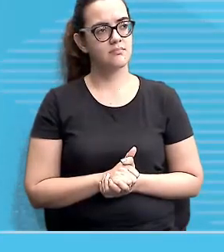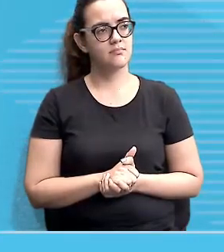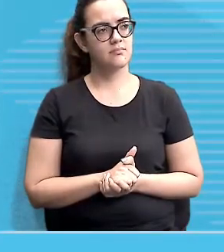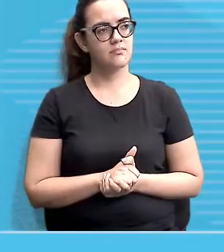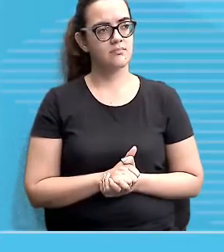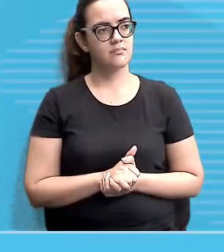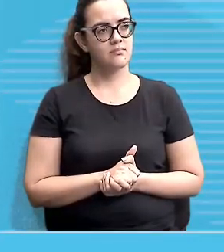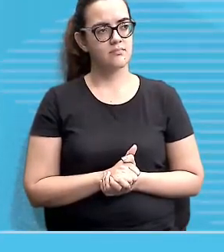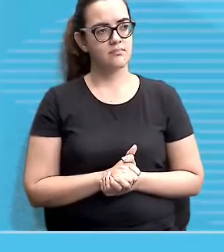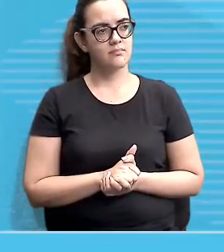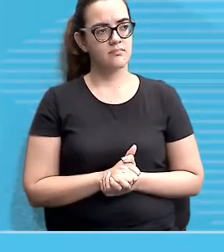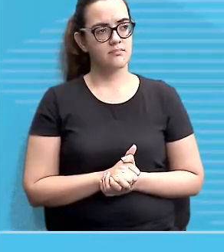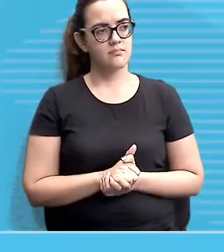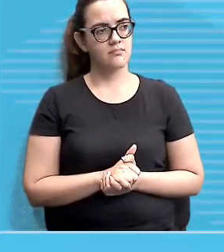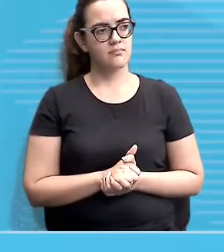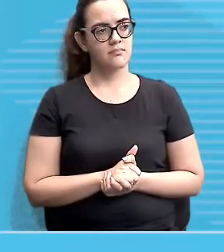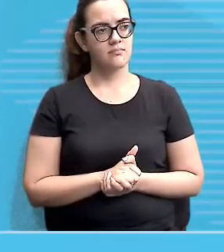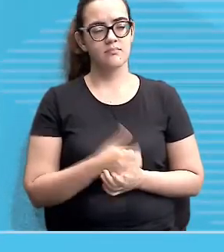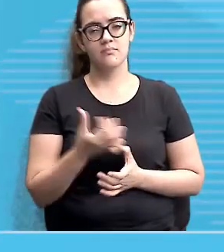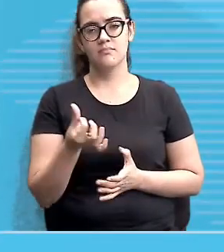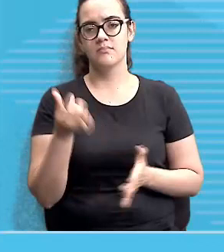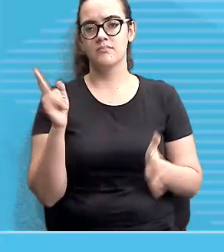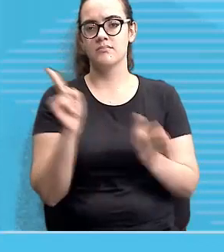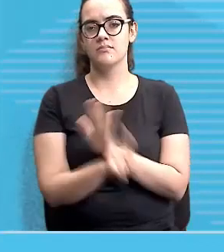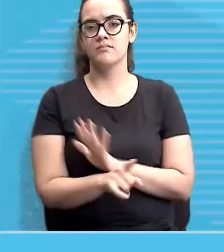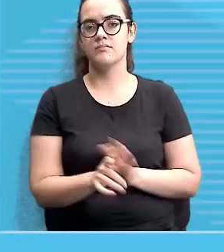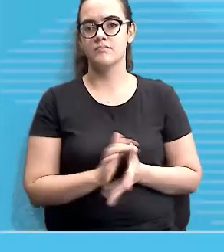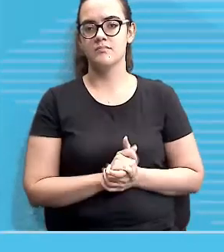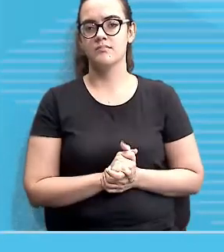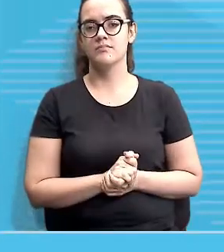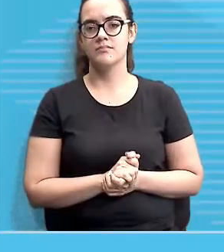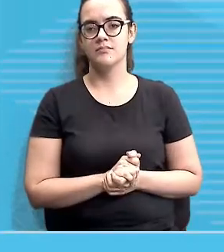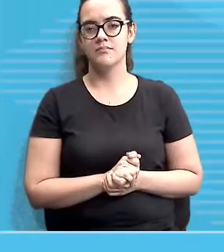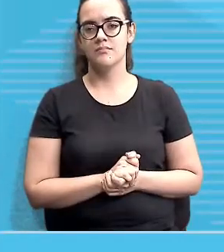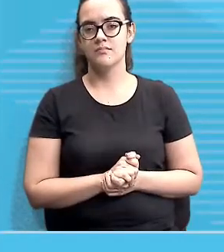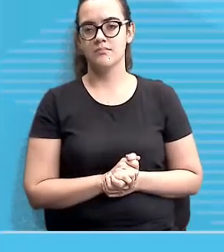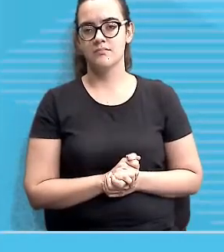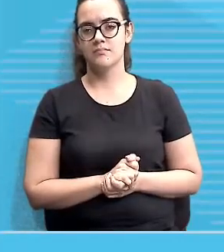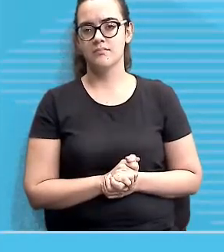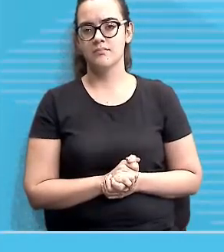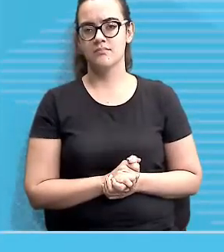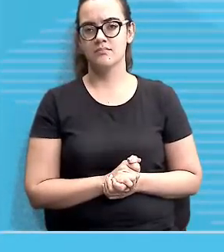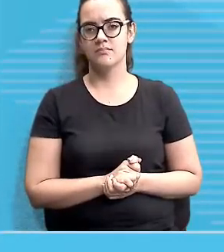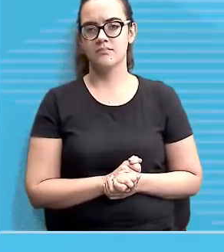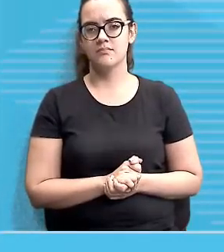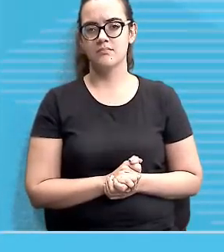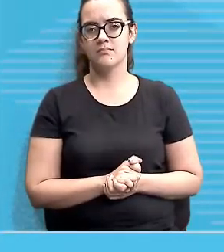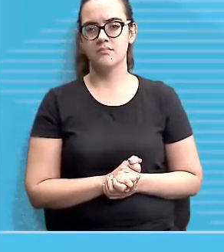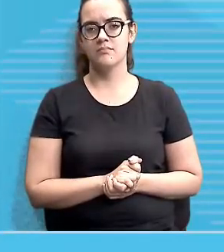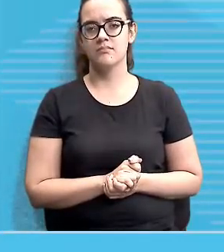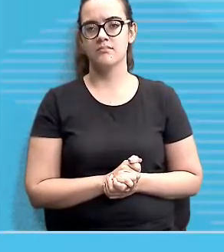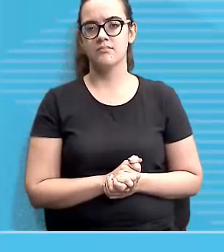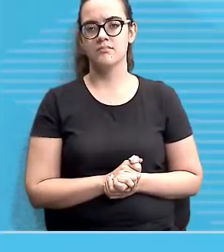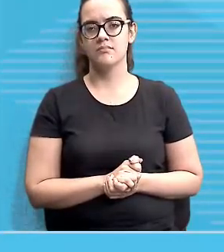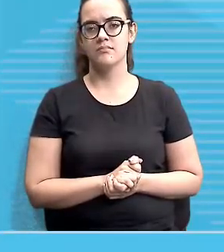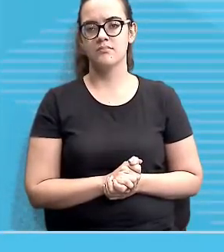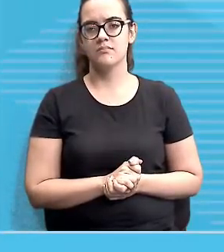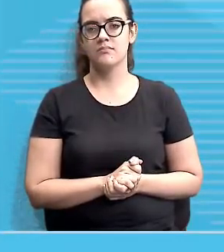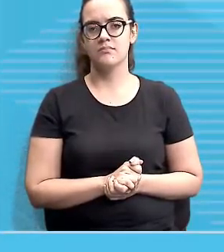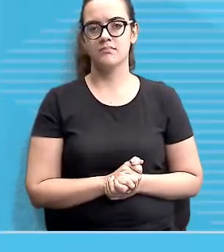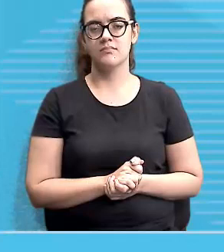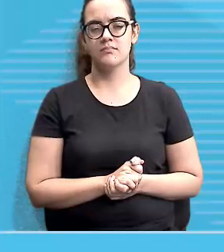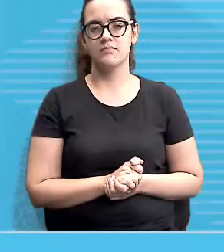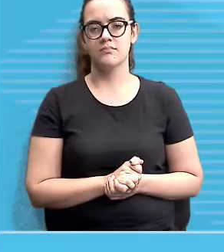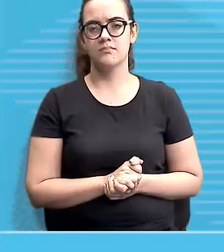e continua noite vamos para sexta questão e veja só um bloco de cobre